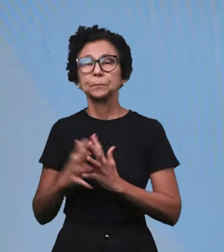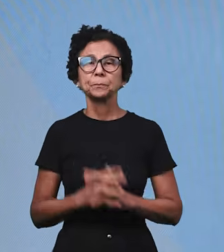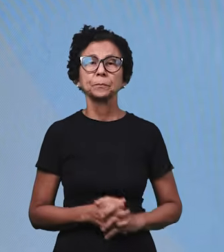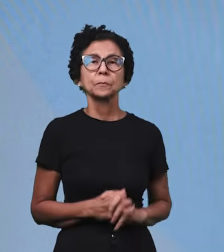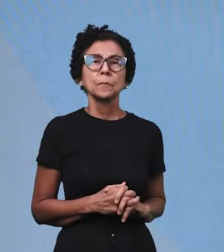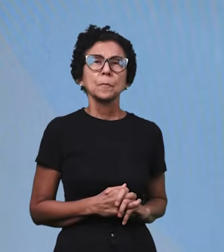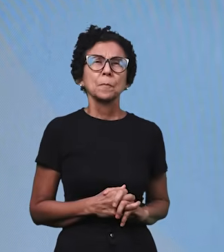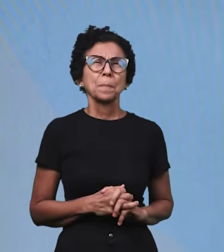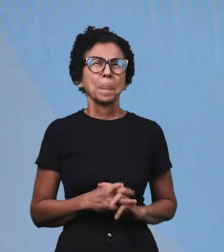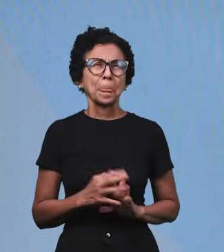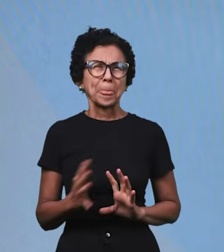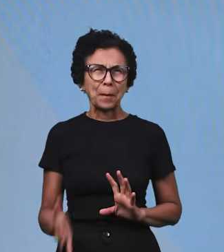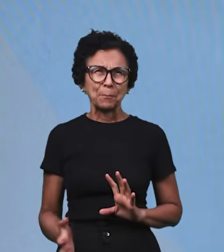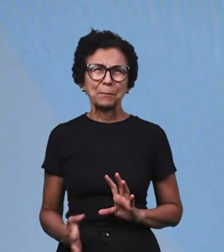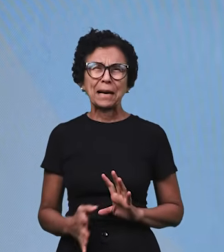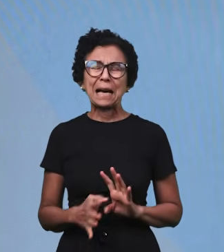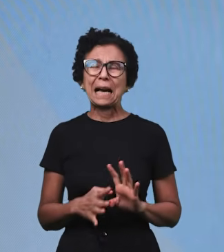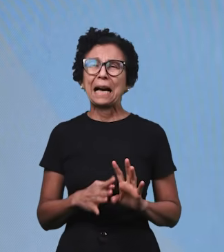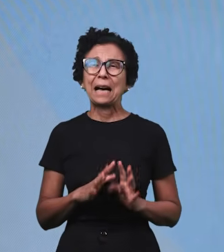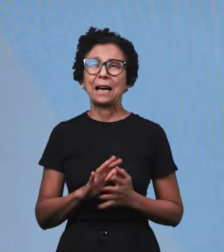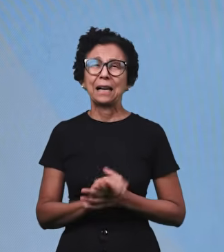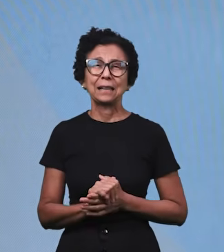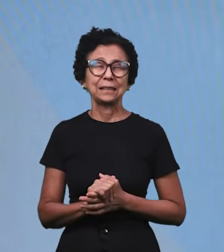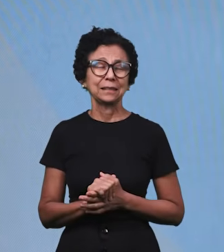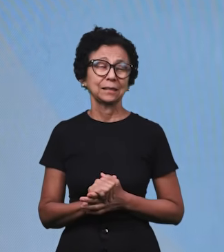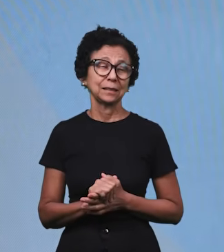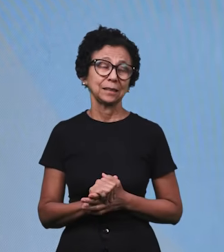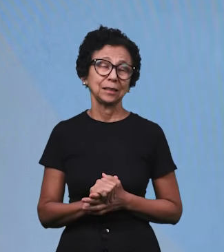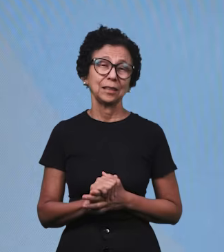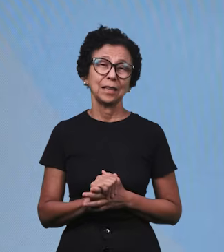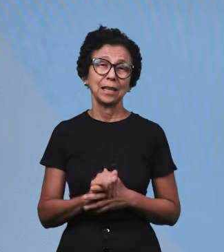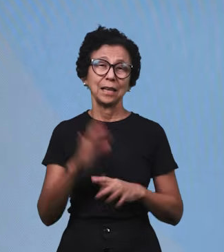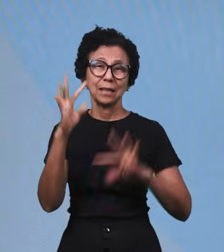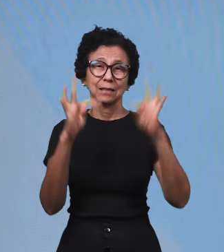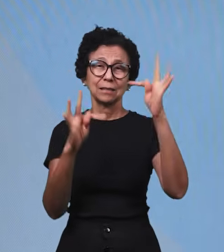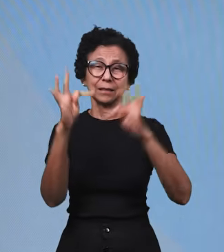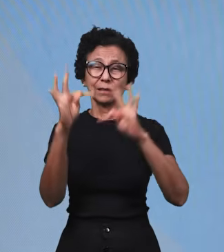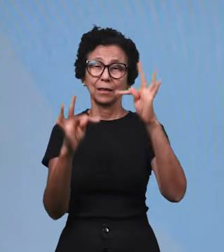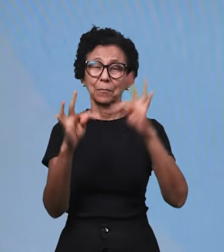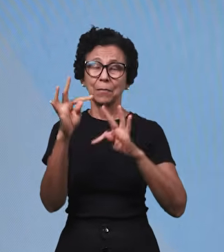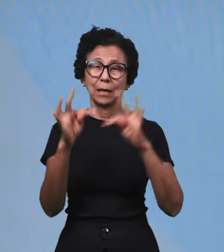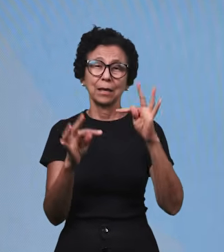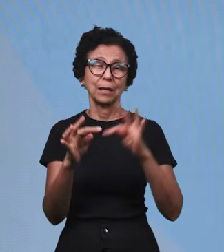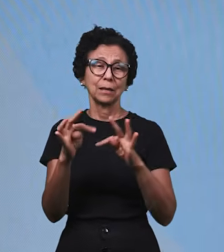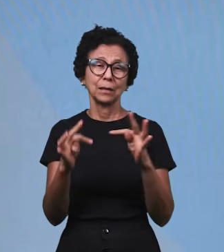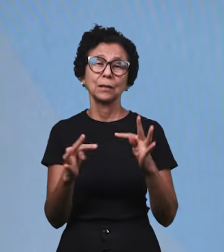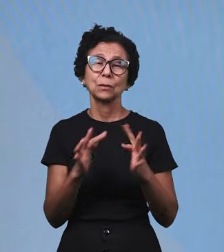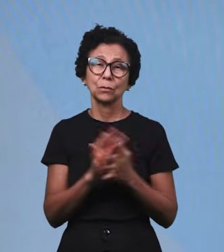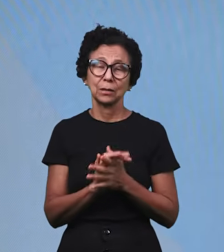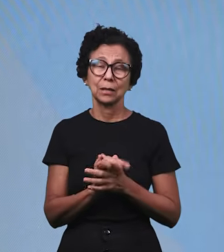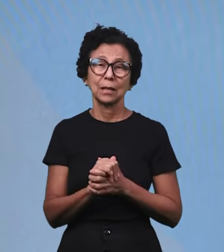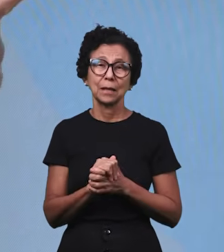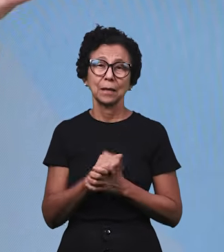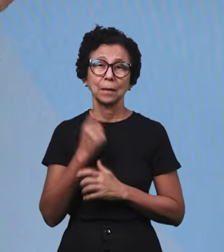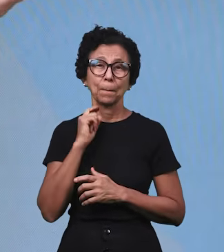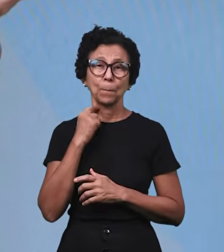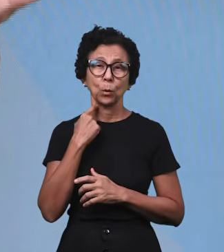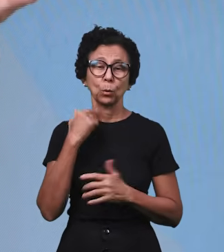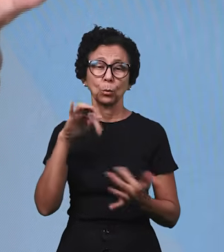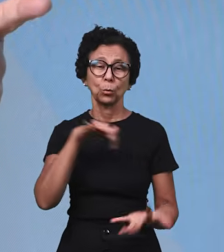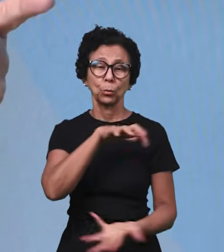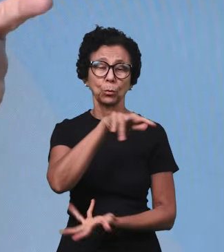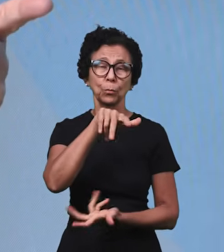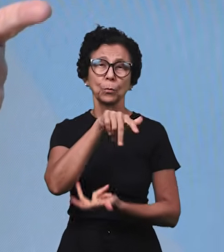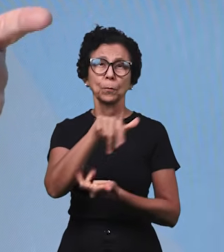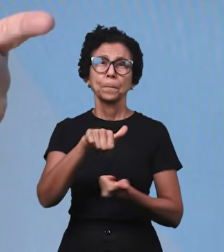uma quantidade muito grande de lixo, de poluição, de gasto de água. O rim, por exemplo, ele filtra por dia, não sei se você